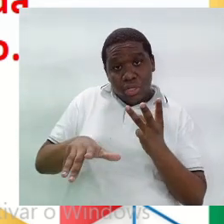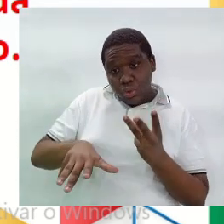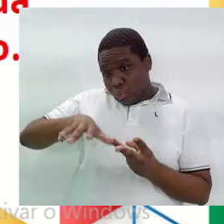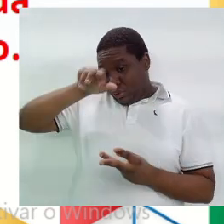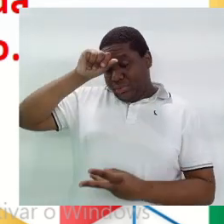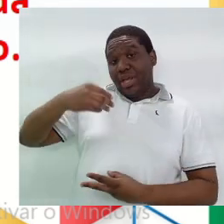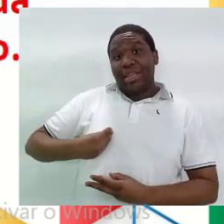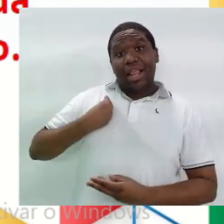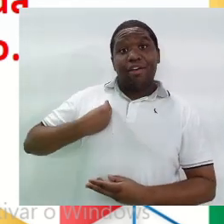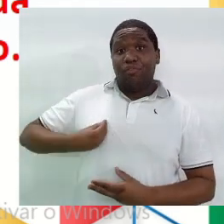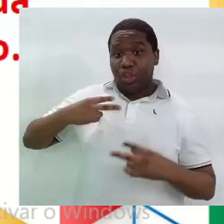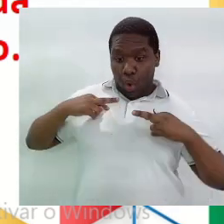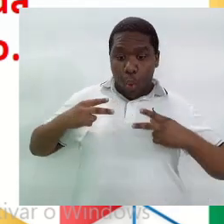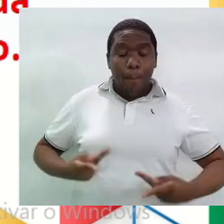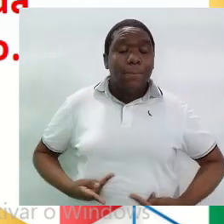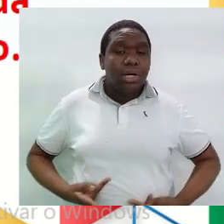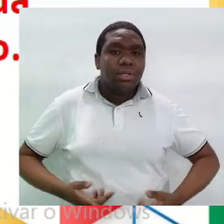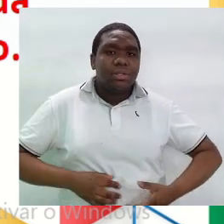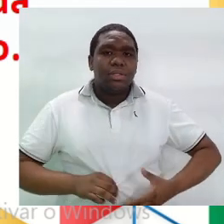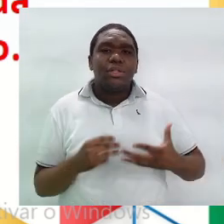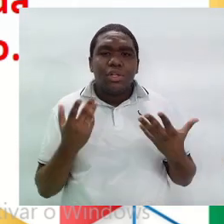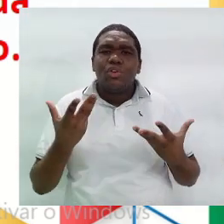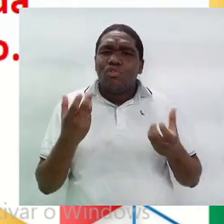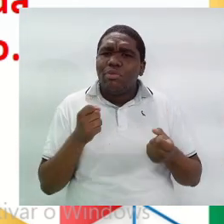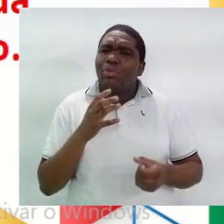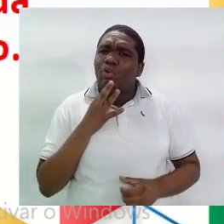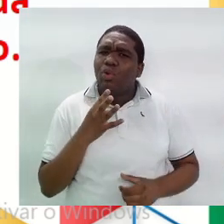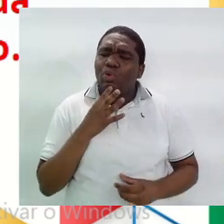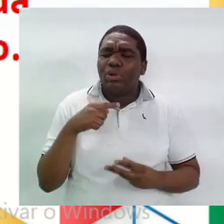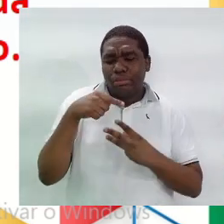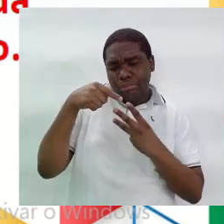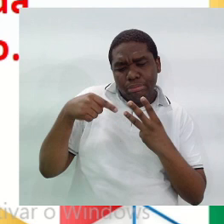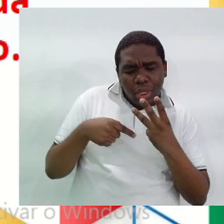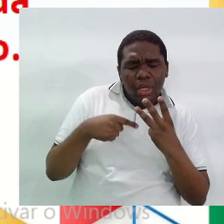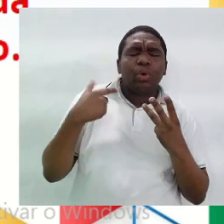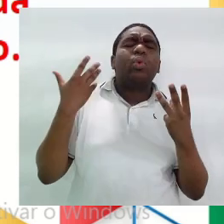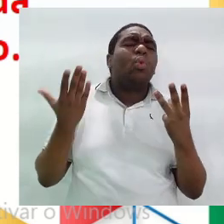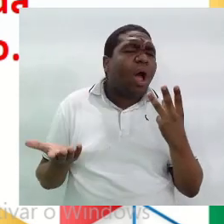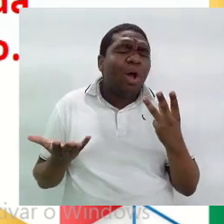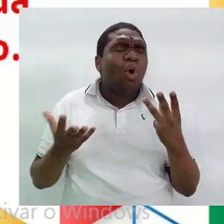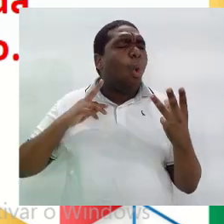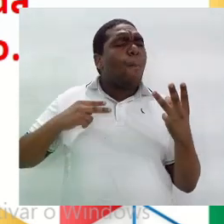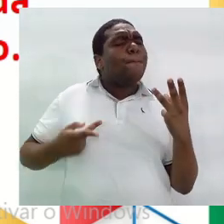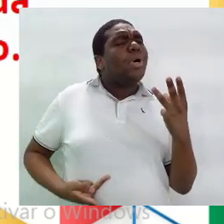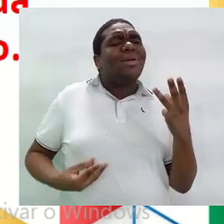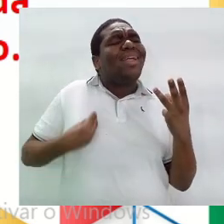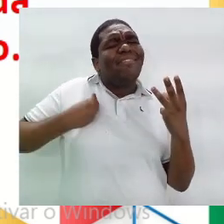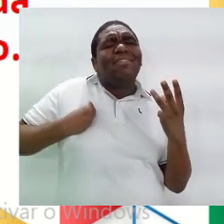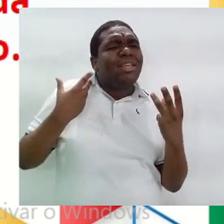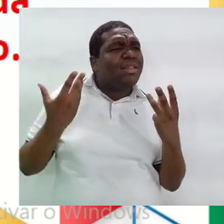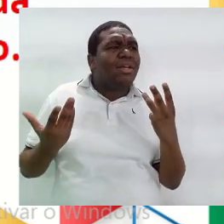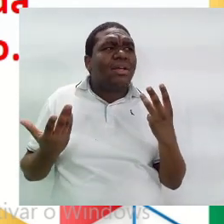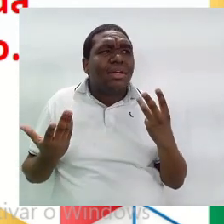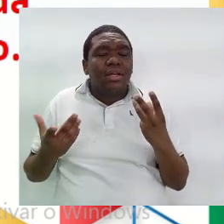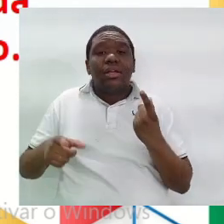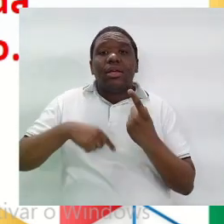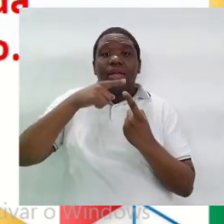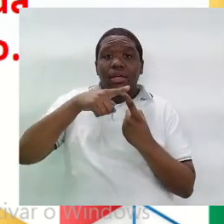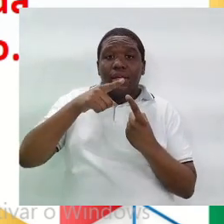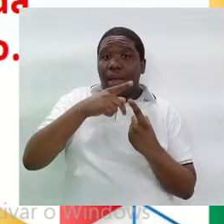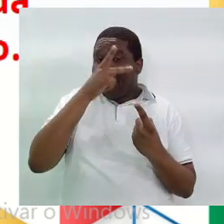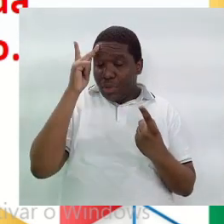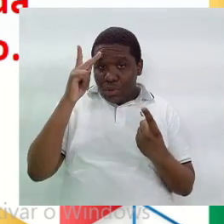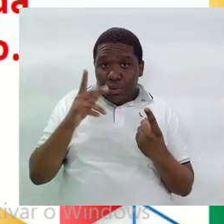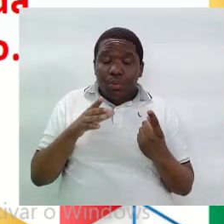da vida humana. Vamos conhecer agora as três condições da vida humana: a